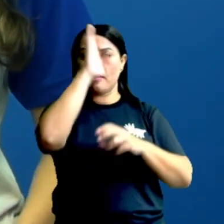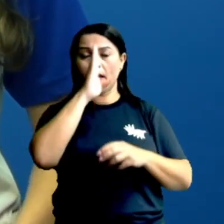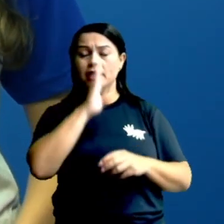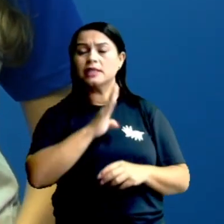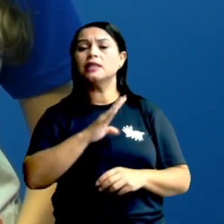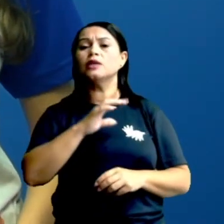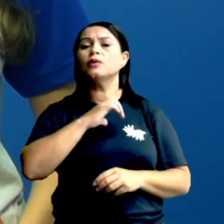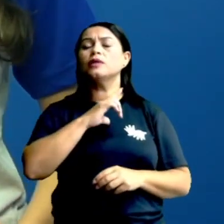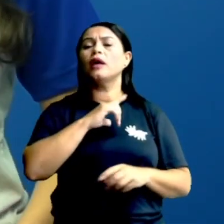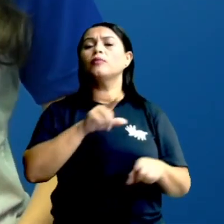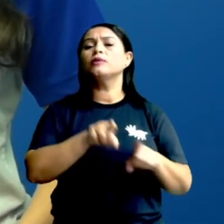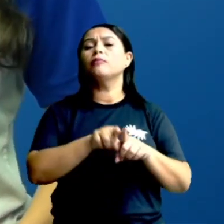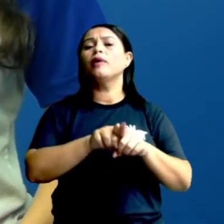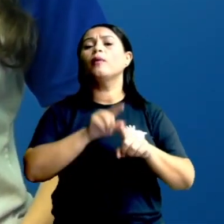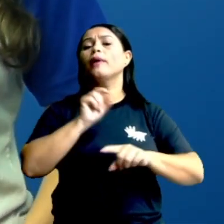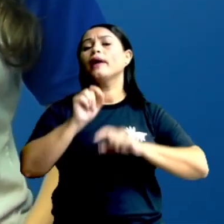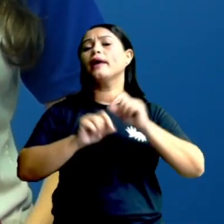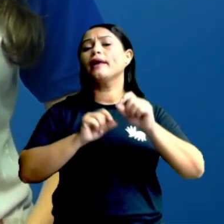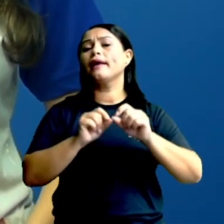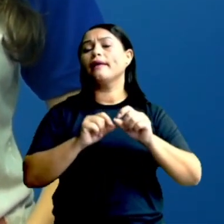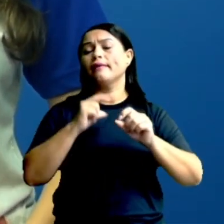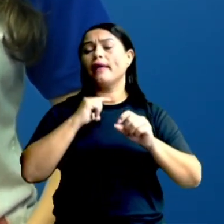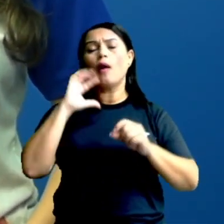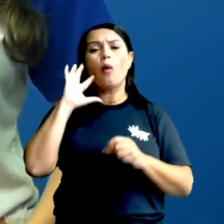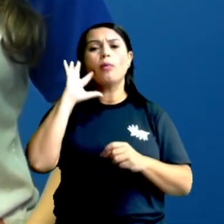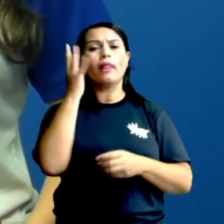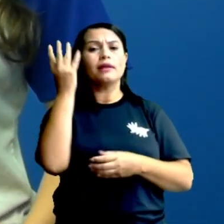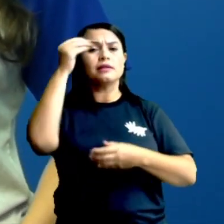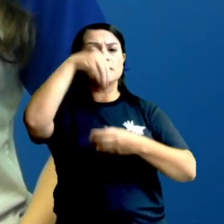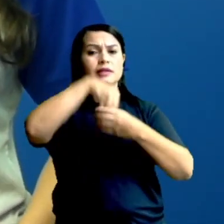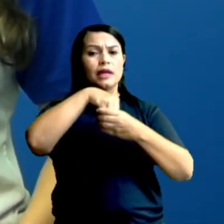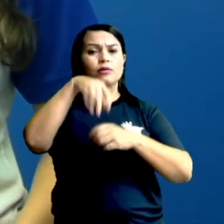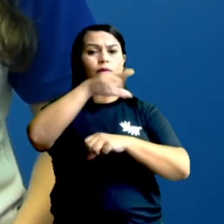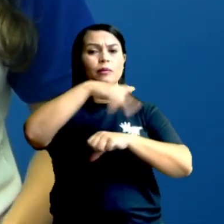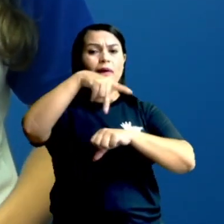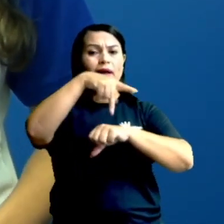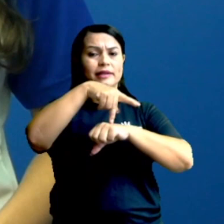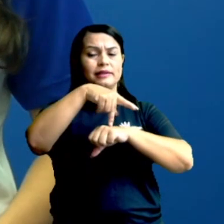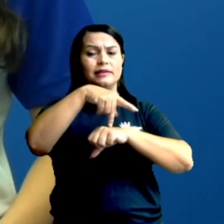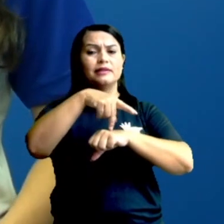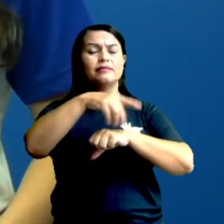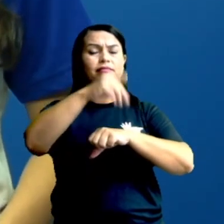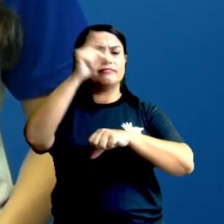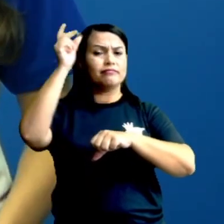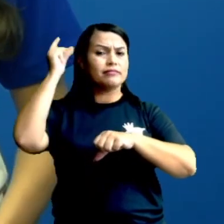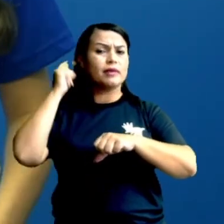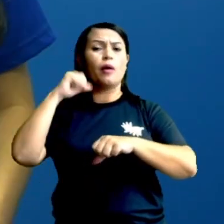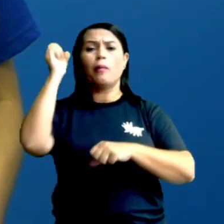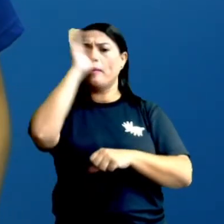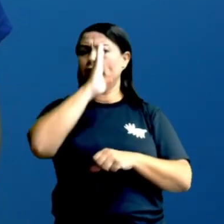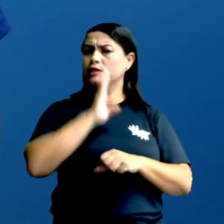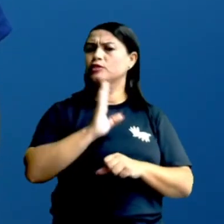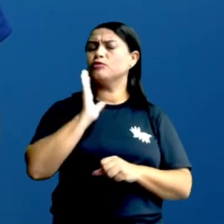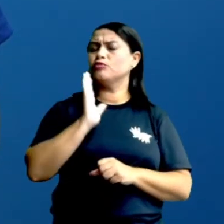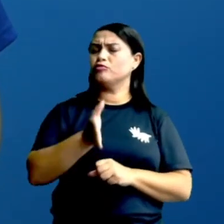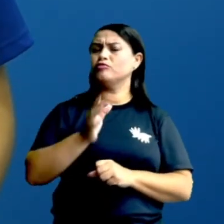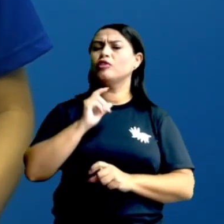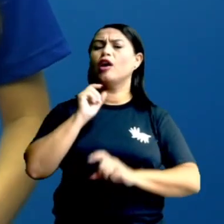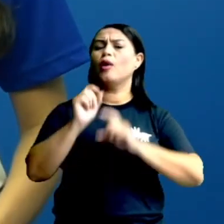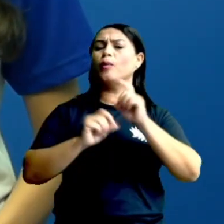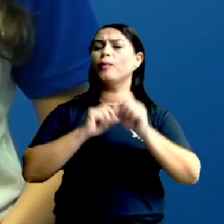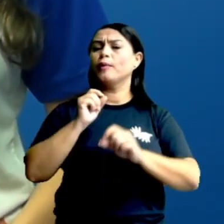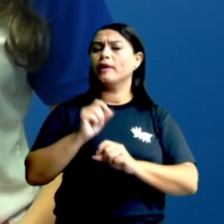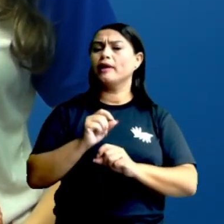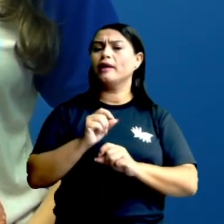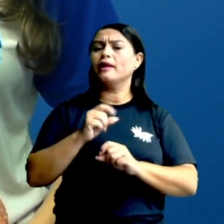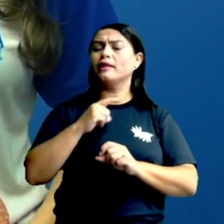fenômeno ocorre dentro do país desde sua fundação. tá? Afinal, o Brasil se tornou